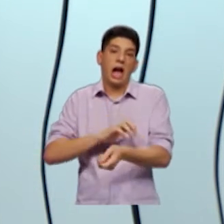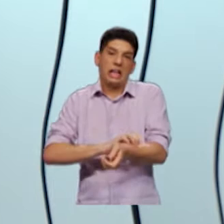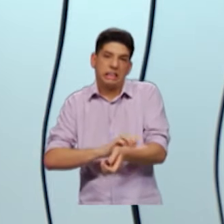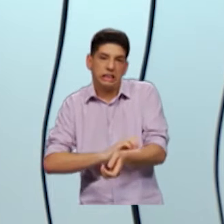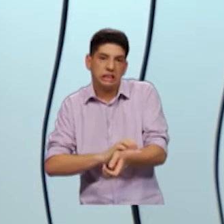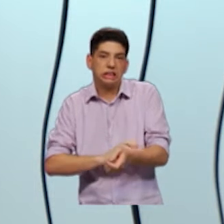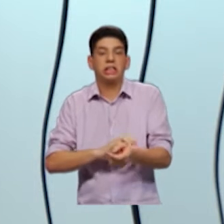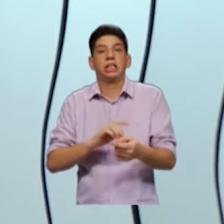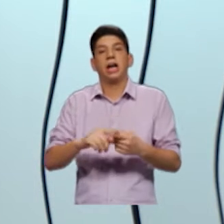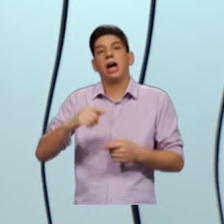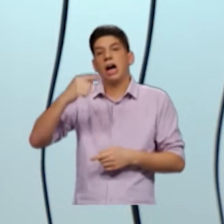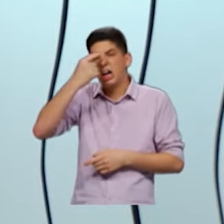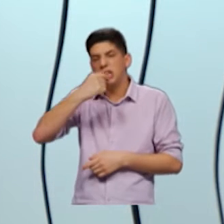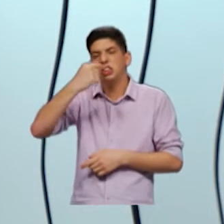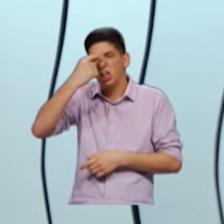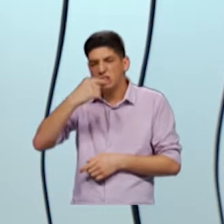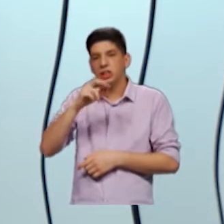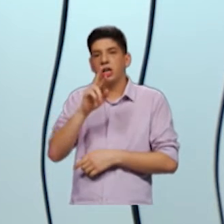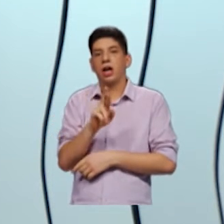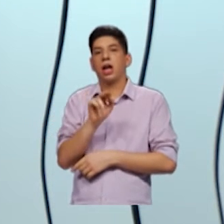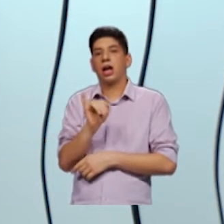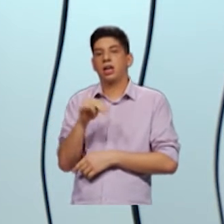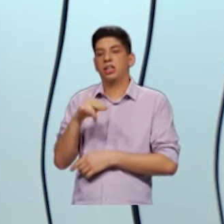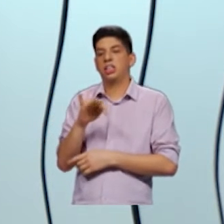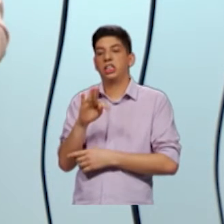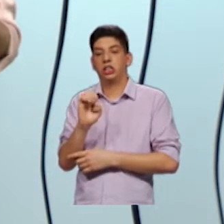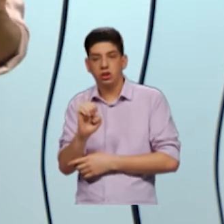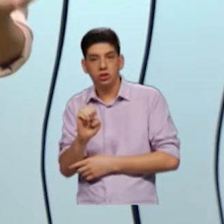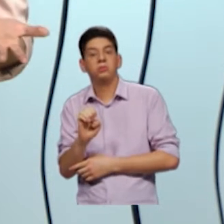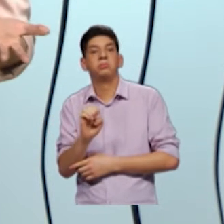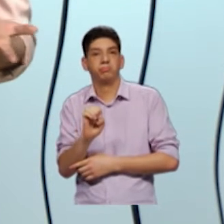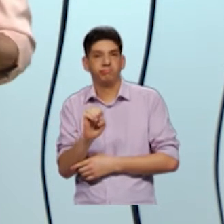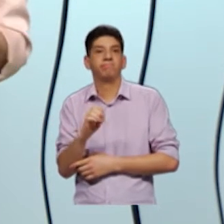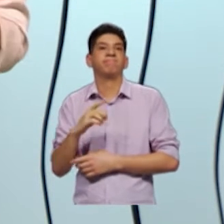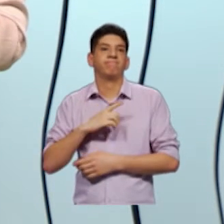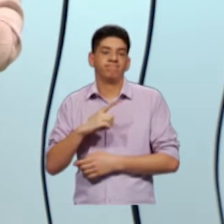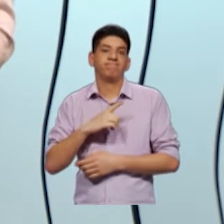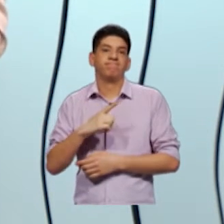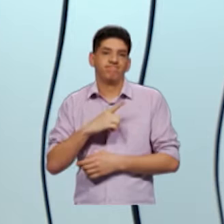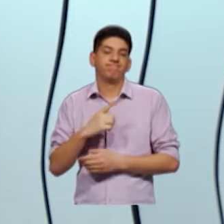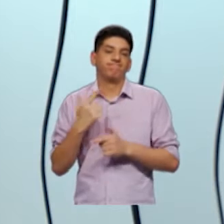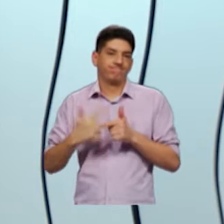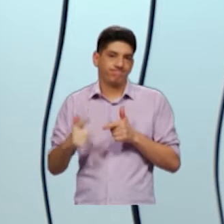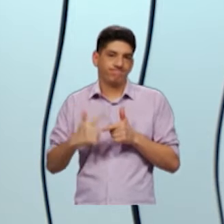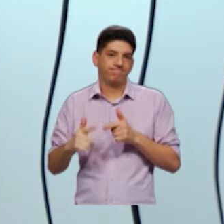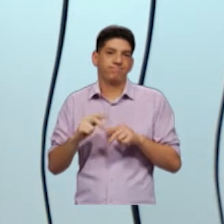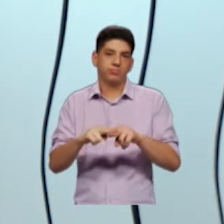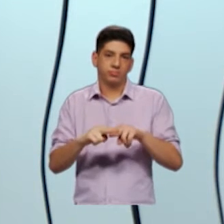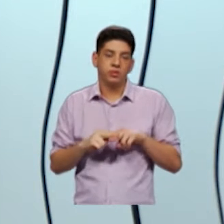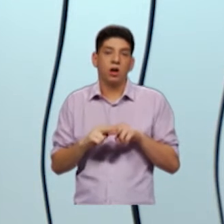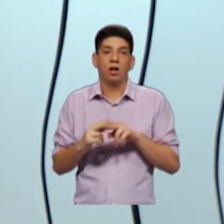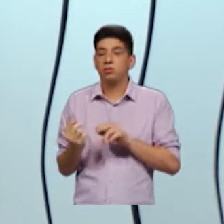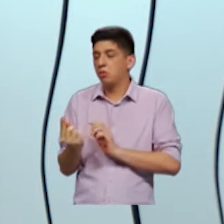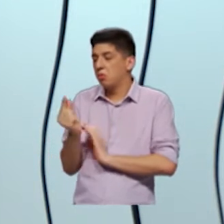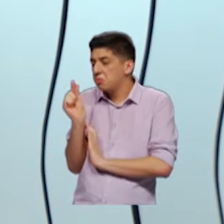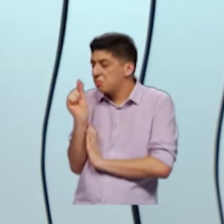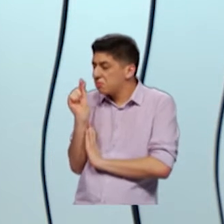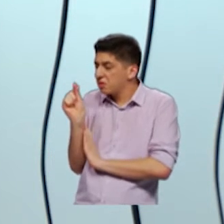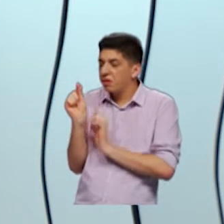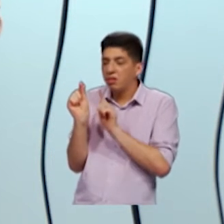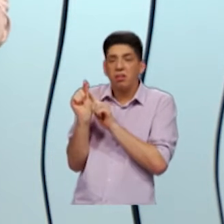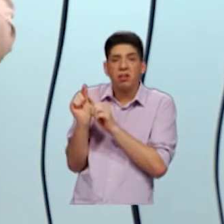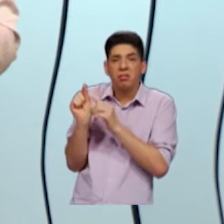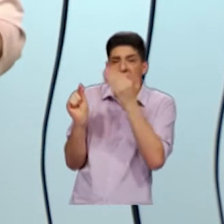e assim a pessoa é cometida por várias surpresas aí por causa de um micro-organismo que